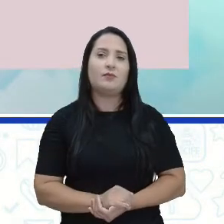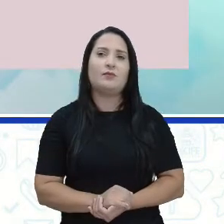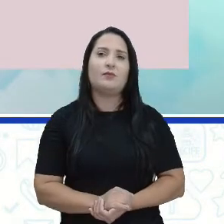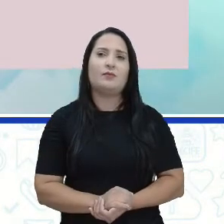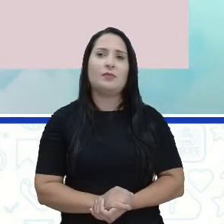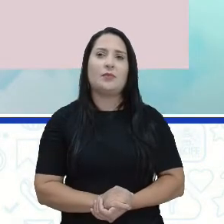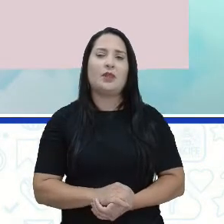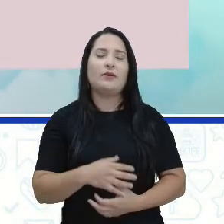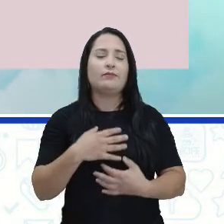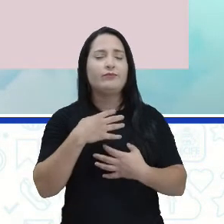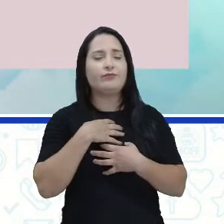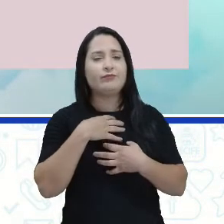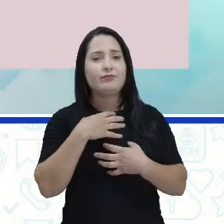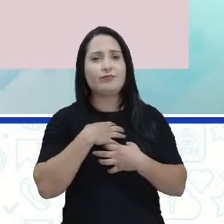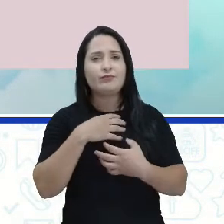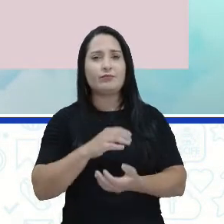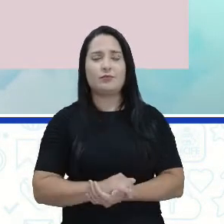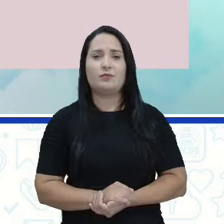que são sentidos.